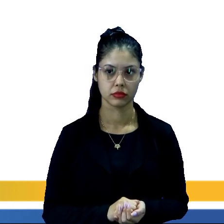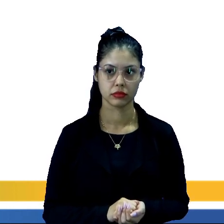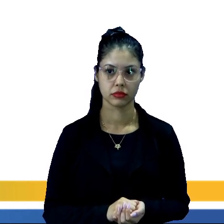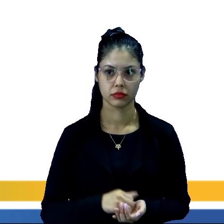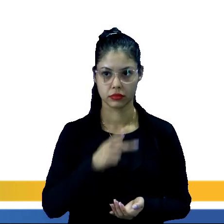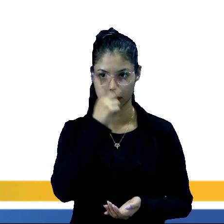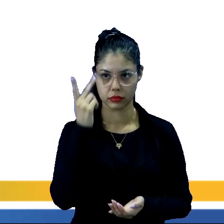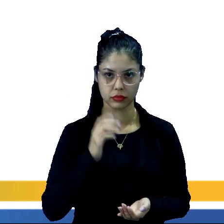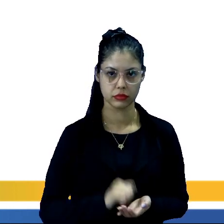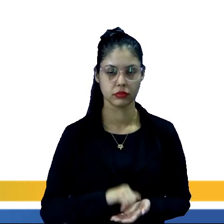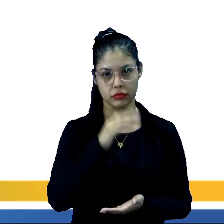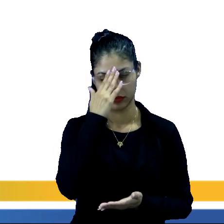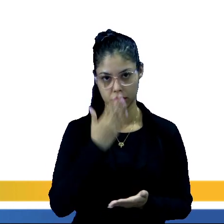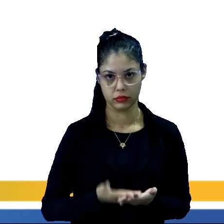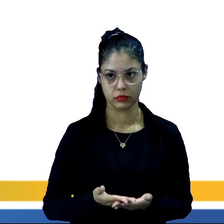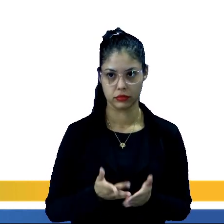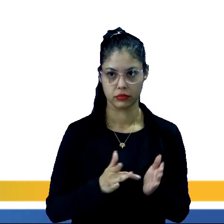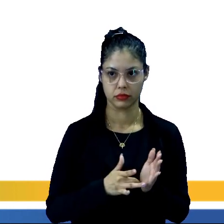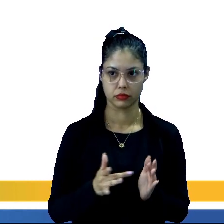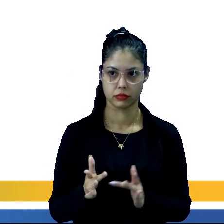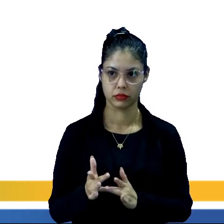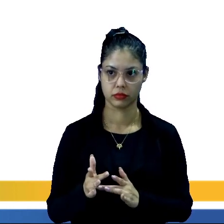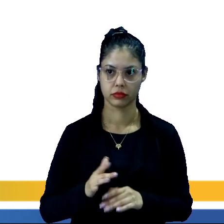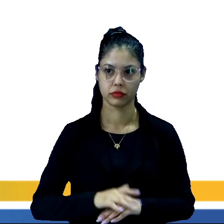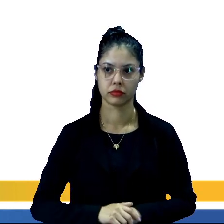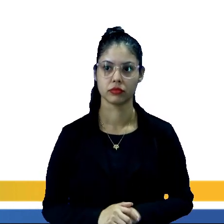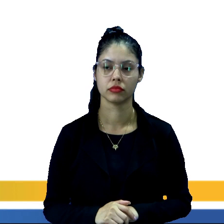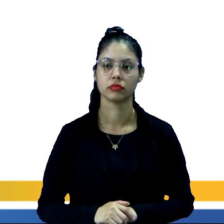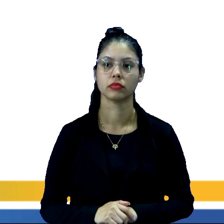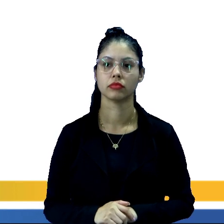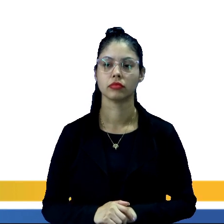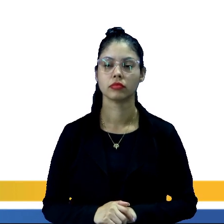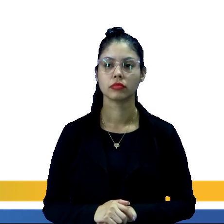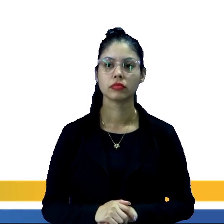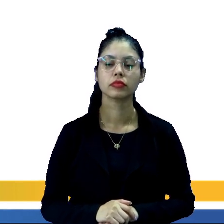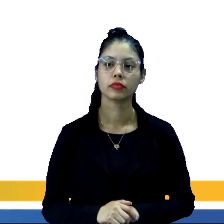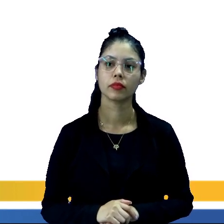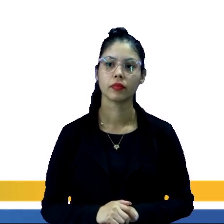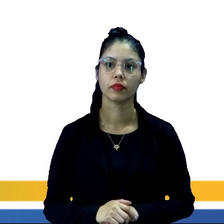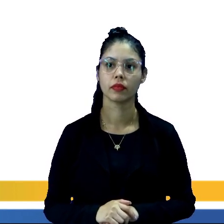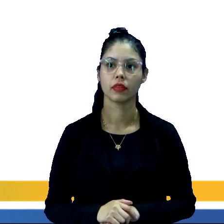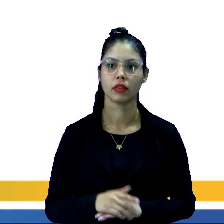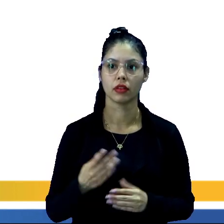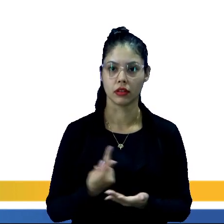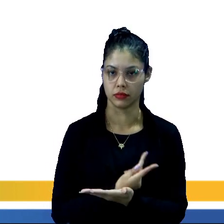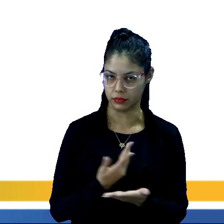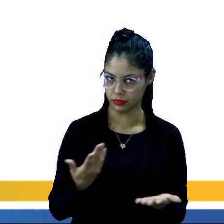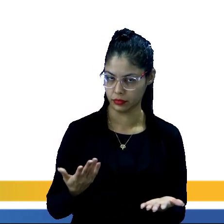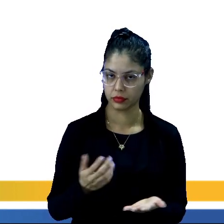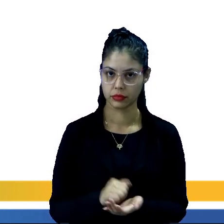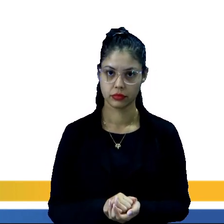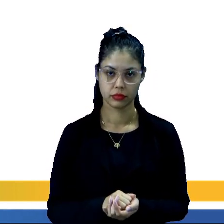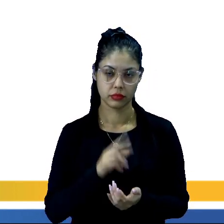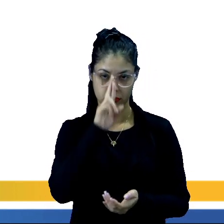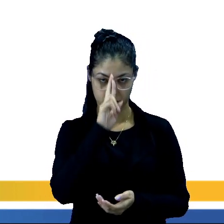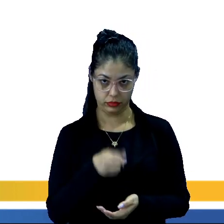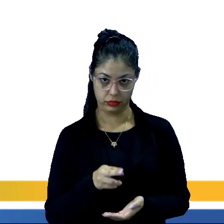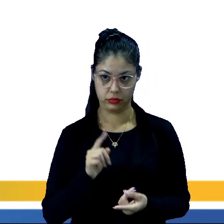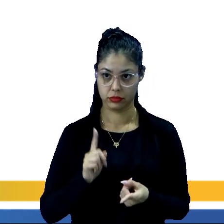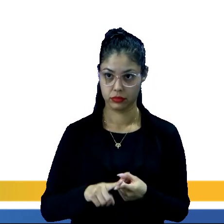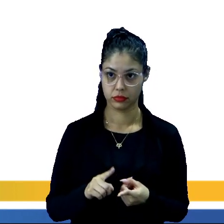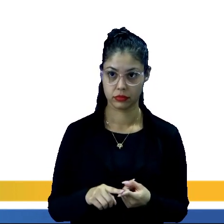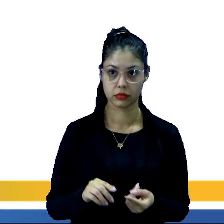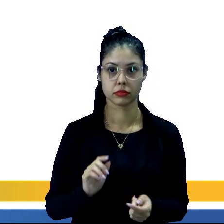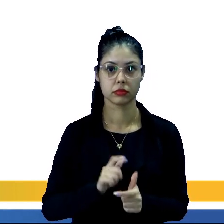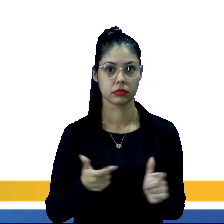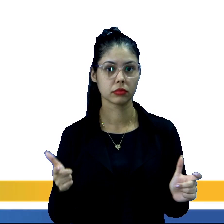As pessoas do cristianismo são aquelas que acreditam em Cristo, né? Então, milhões de pessoas não podem estar equivocadas. Ou seja, a razão que ela apresentou é porque